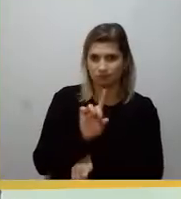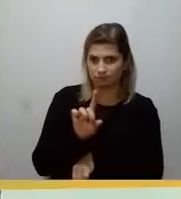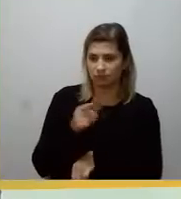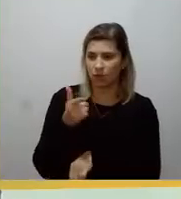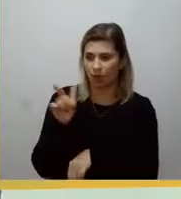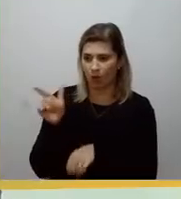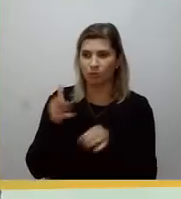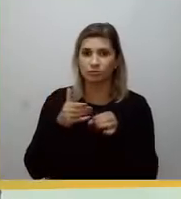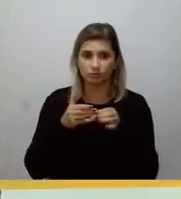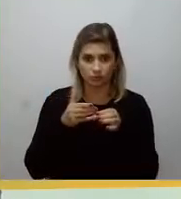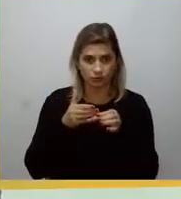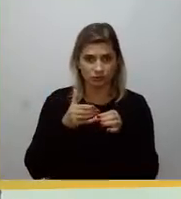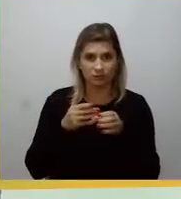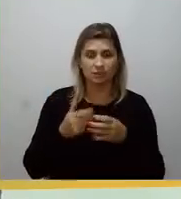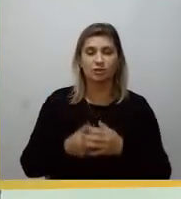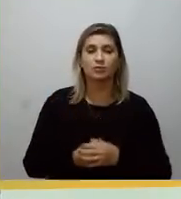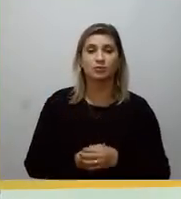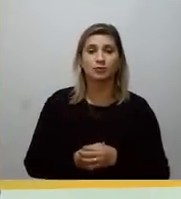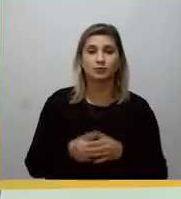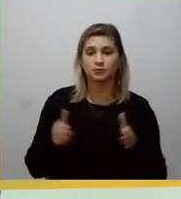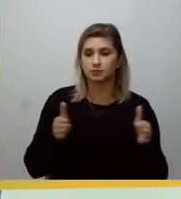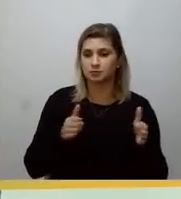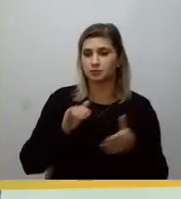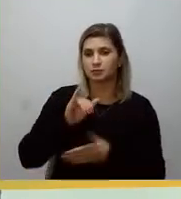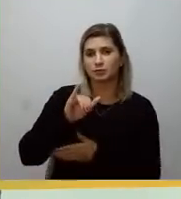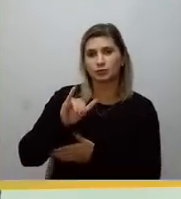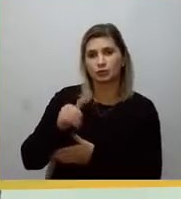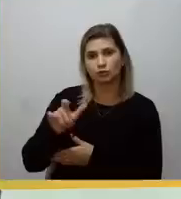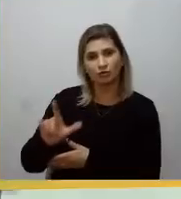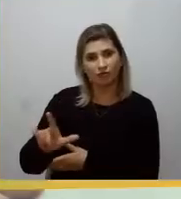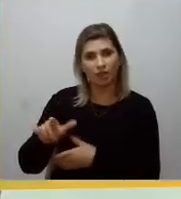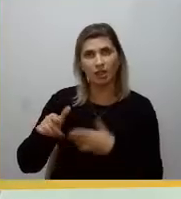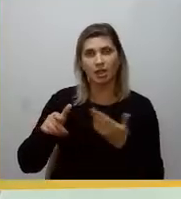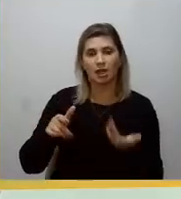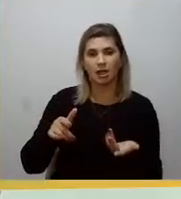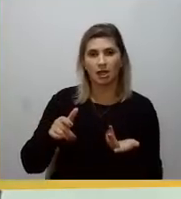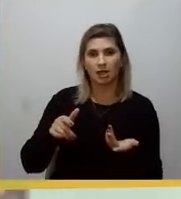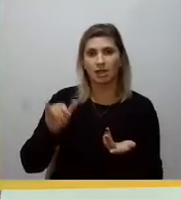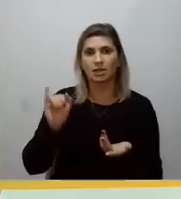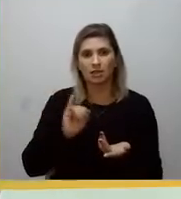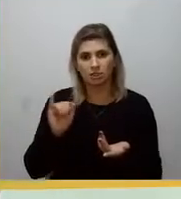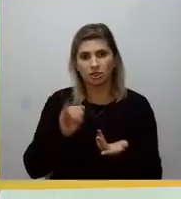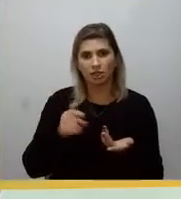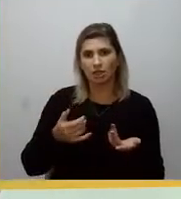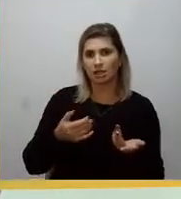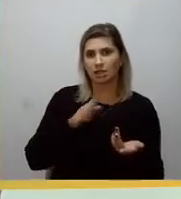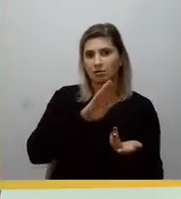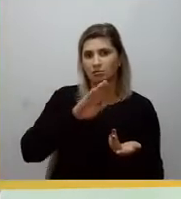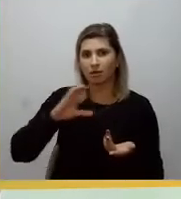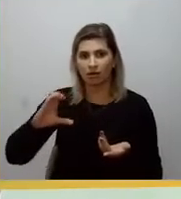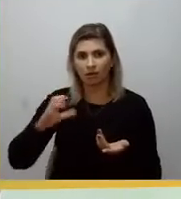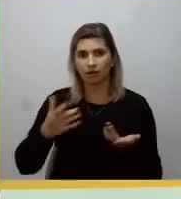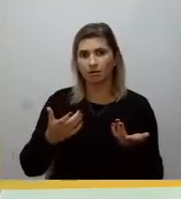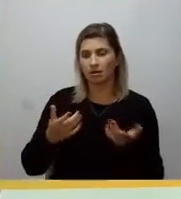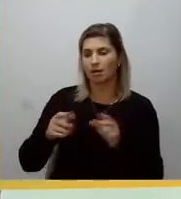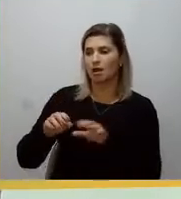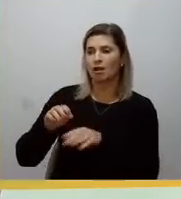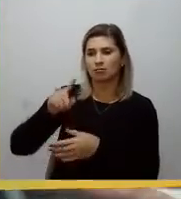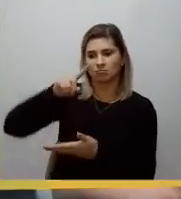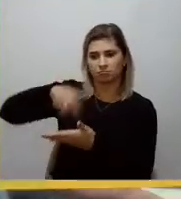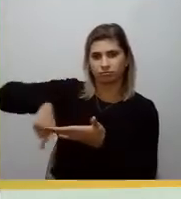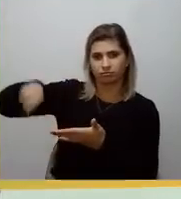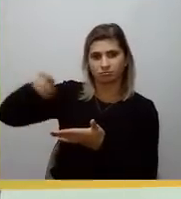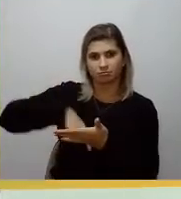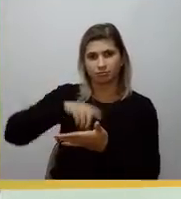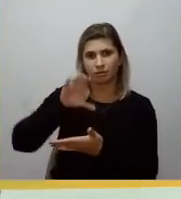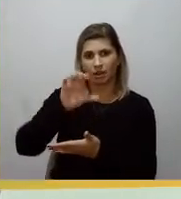senhor, naquele momento, Joinville, Itajaí, Balneário Camboriú, romperam o contrato com a Casan. E hoje